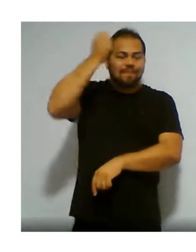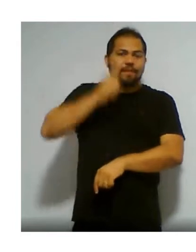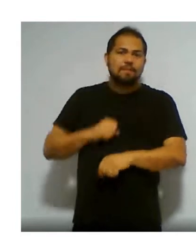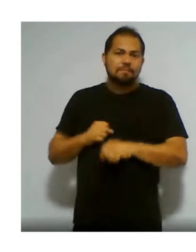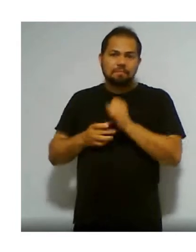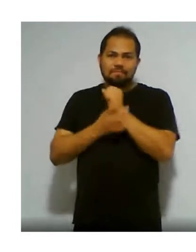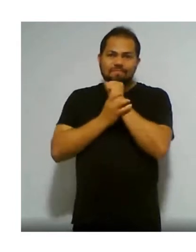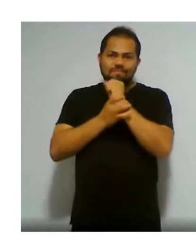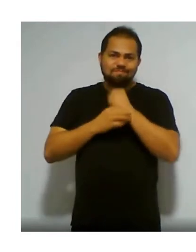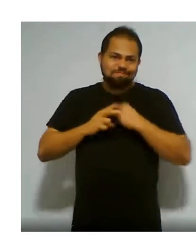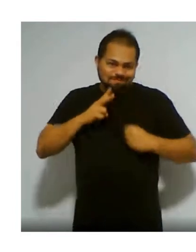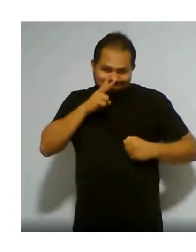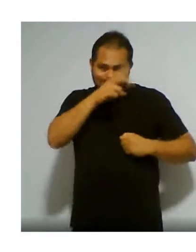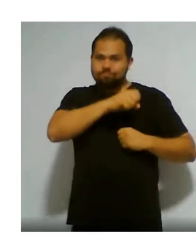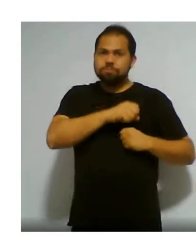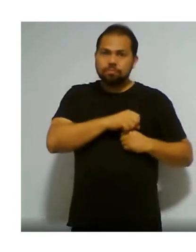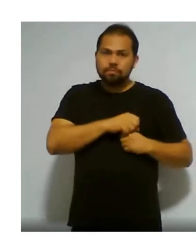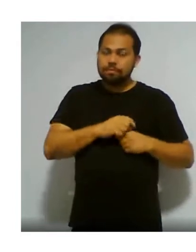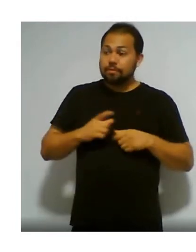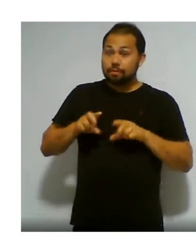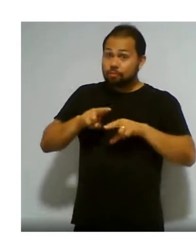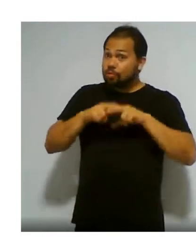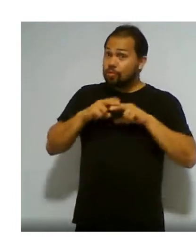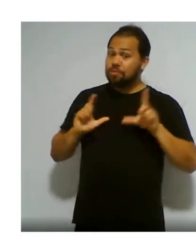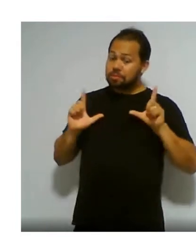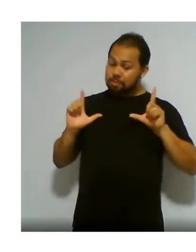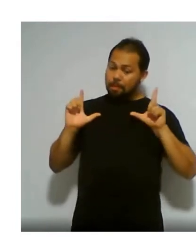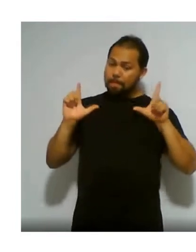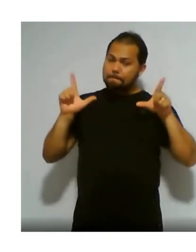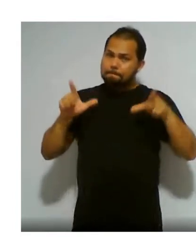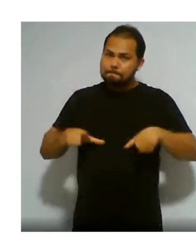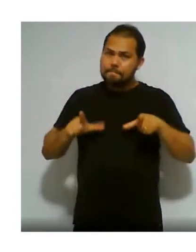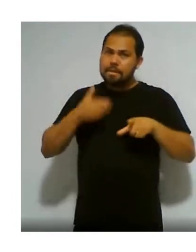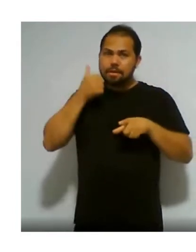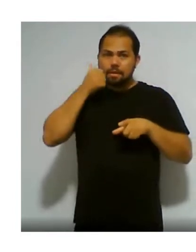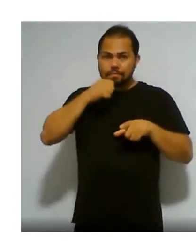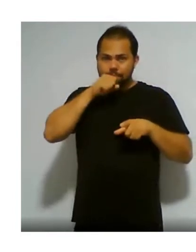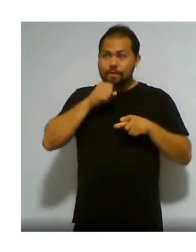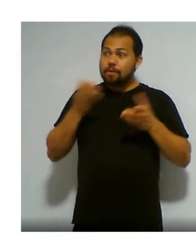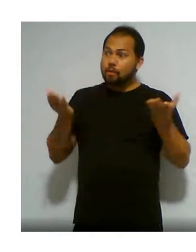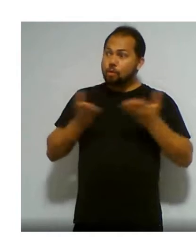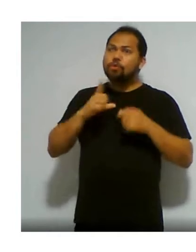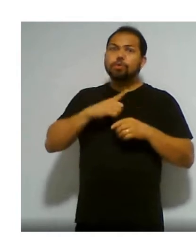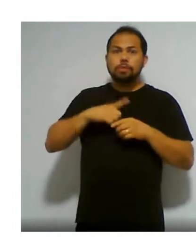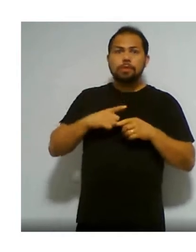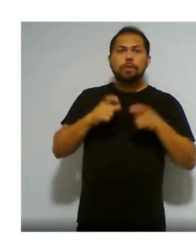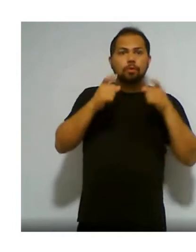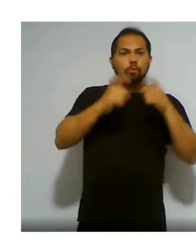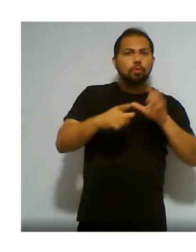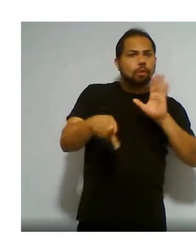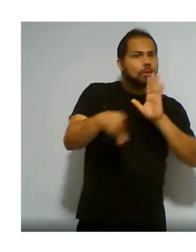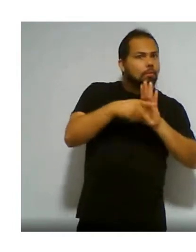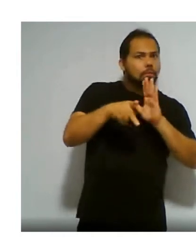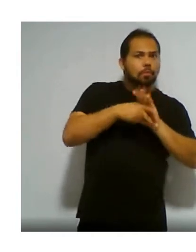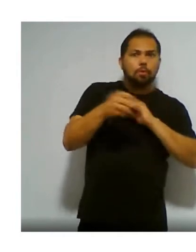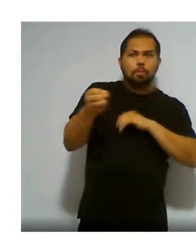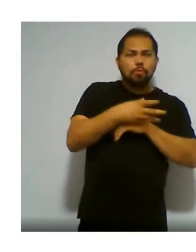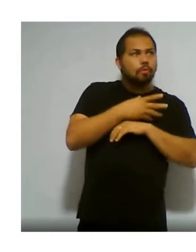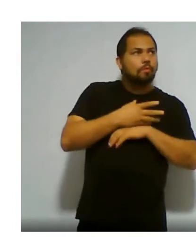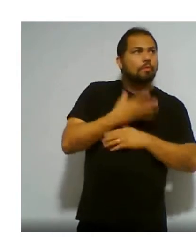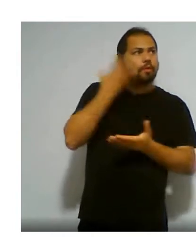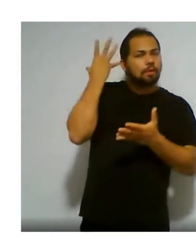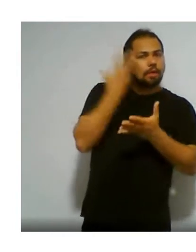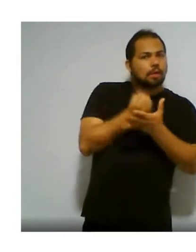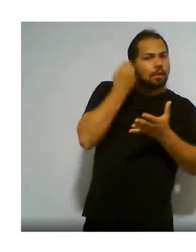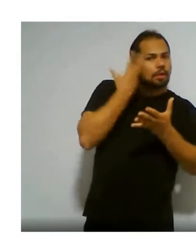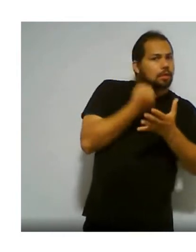acabaram ofertando um novo local de encaixe de energia exclusivo para esse barramento PCI Express, porque você vai ter ali ligado componentes como